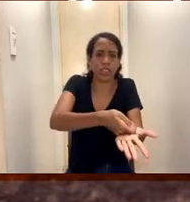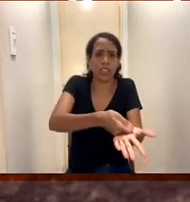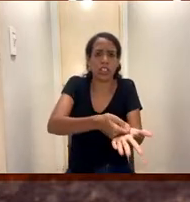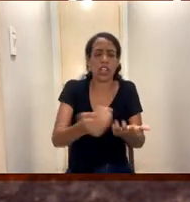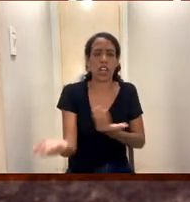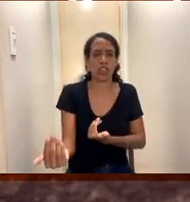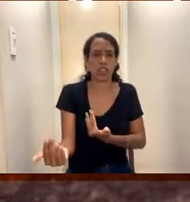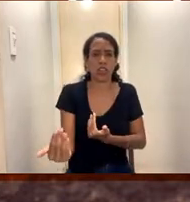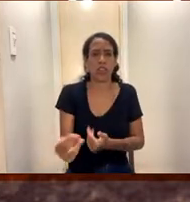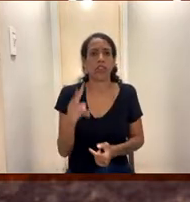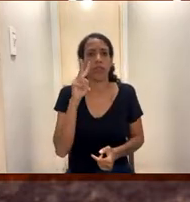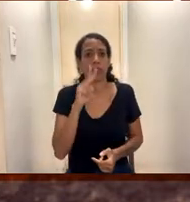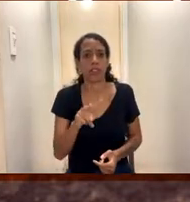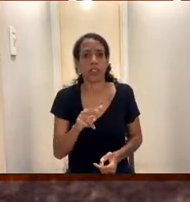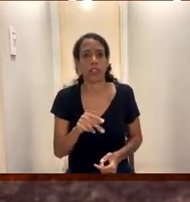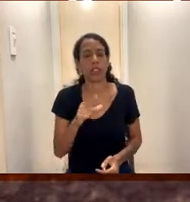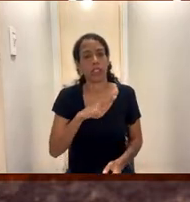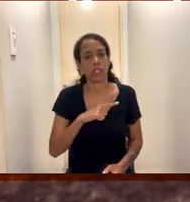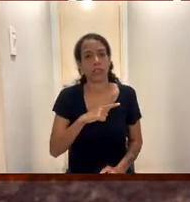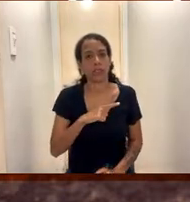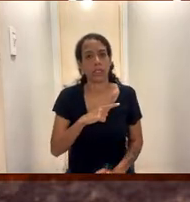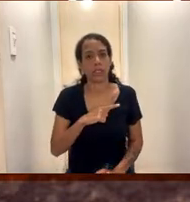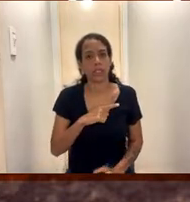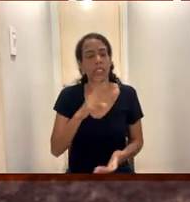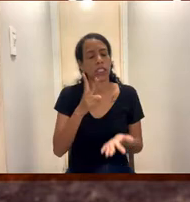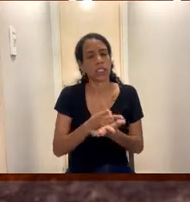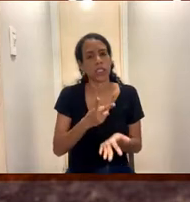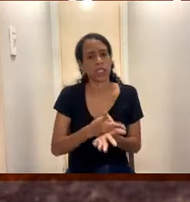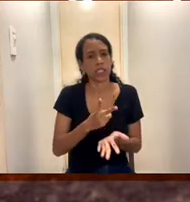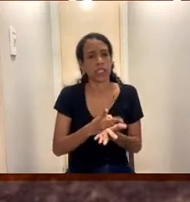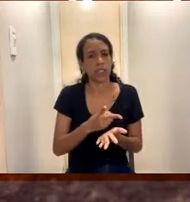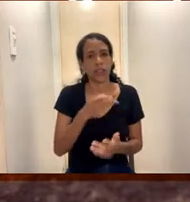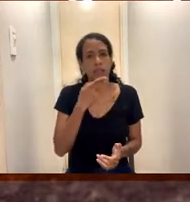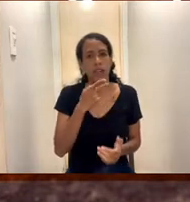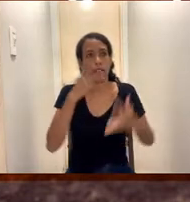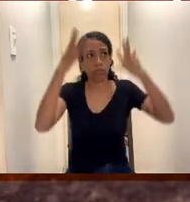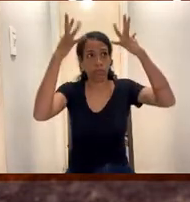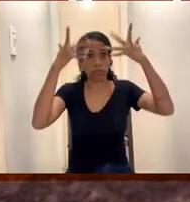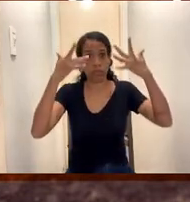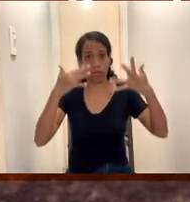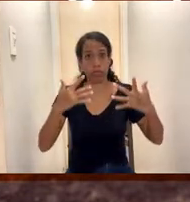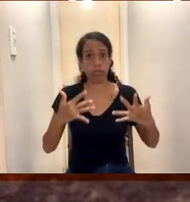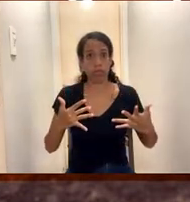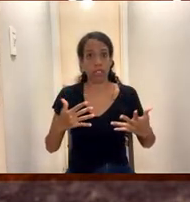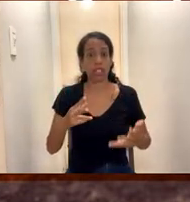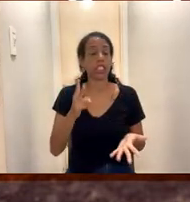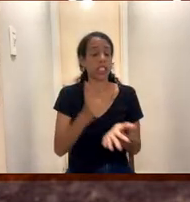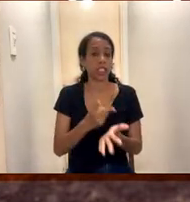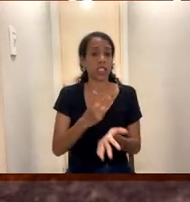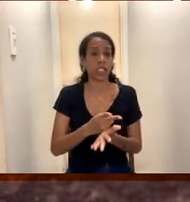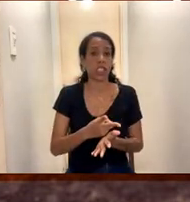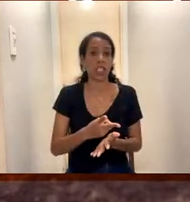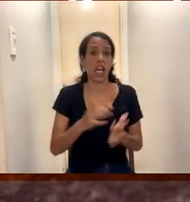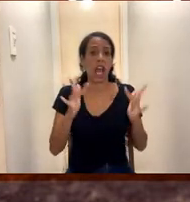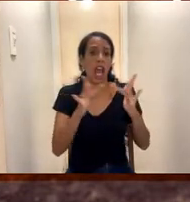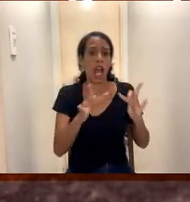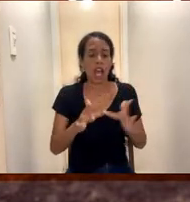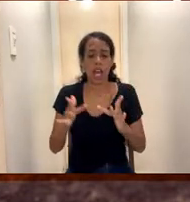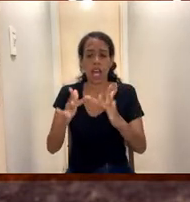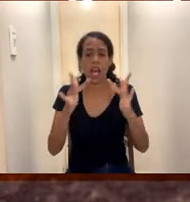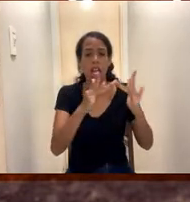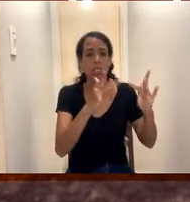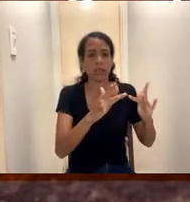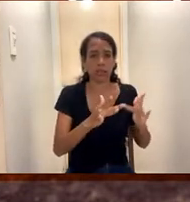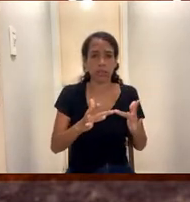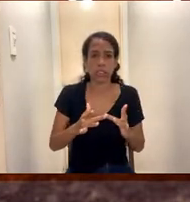jovens assistidos. Isso, sempre deixando especificado, sempre em acordo com os princípios